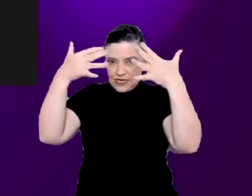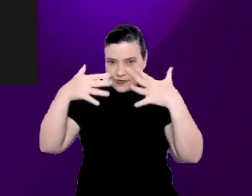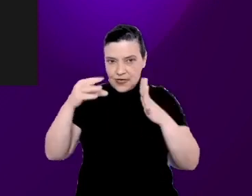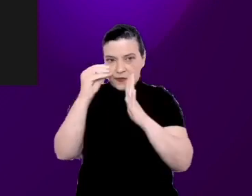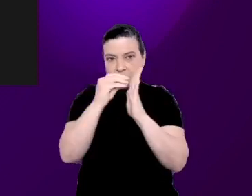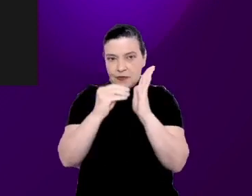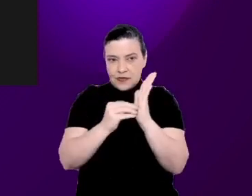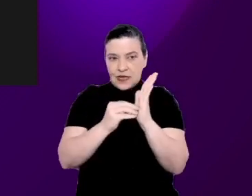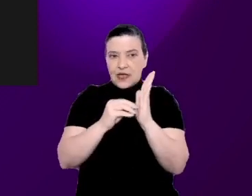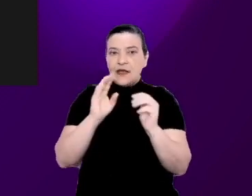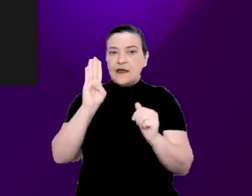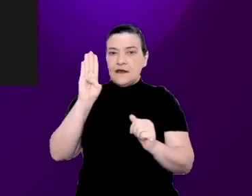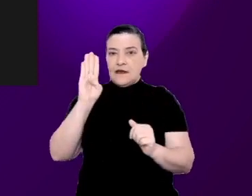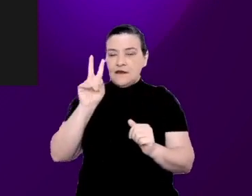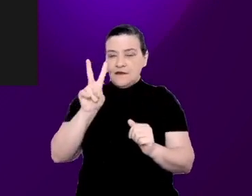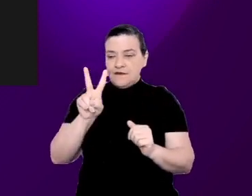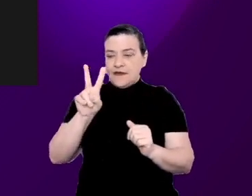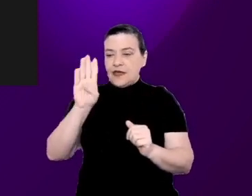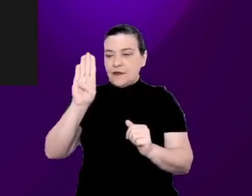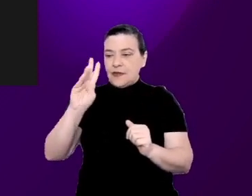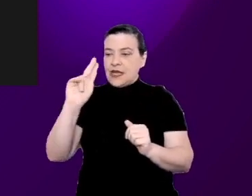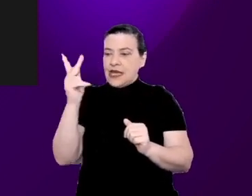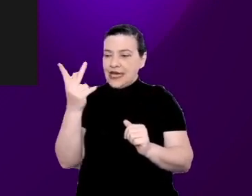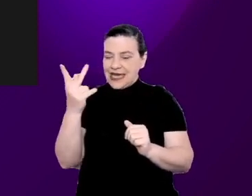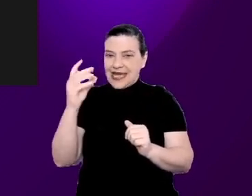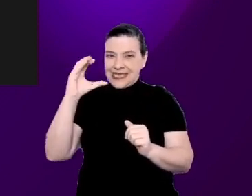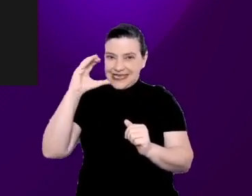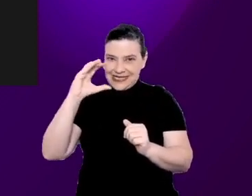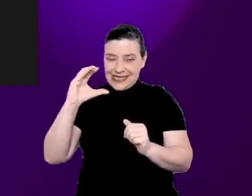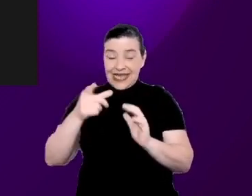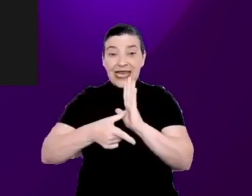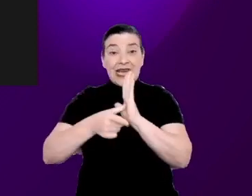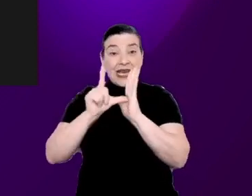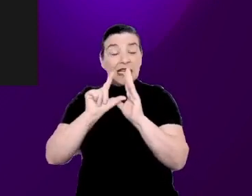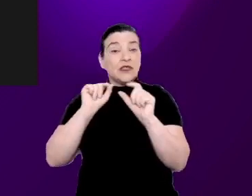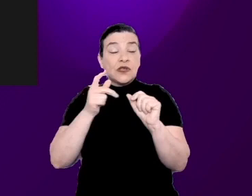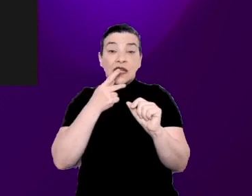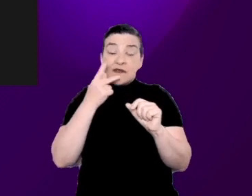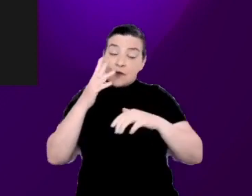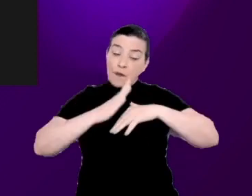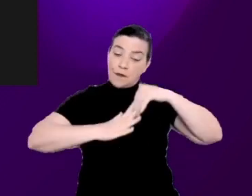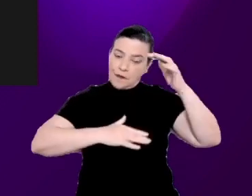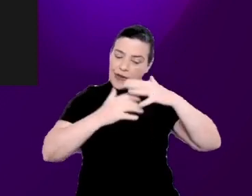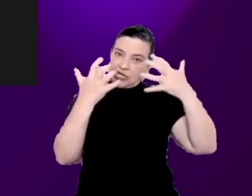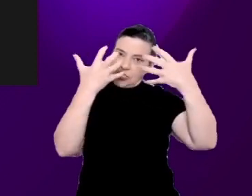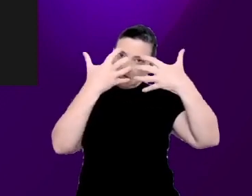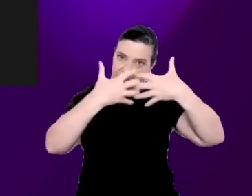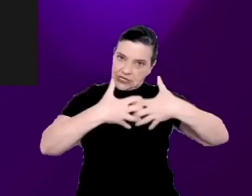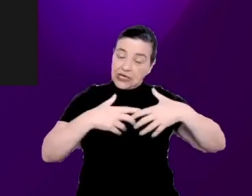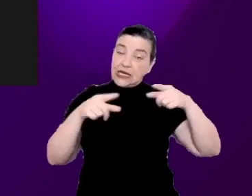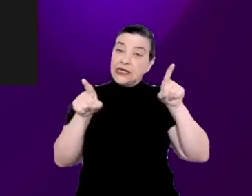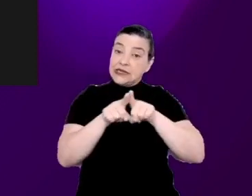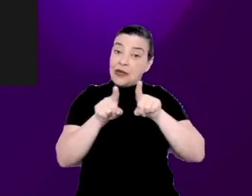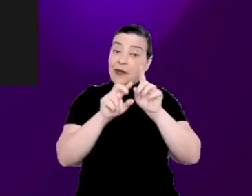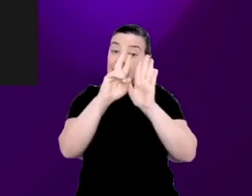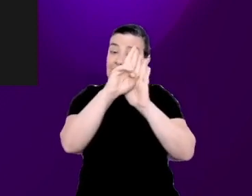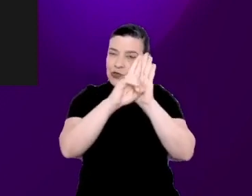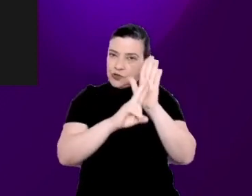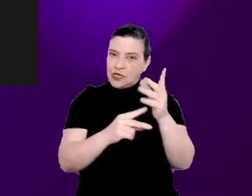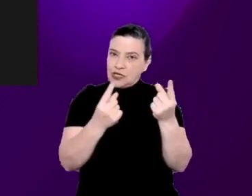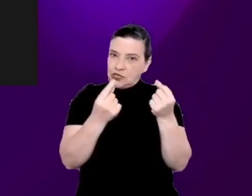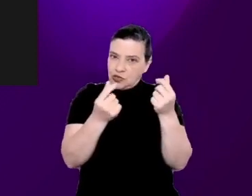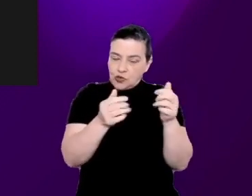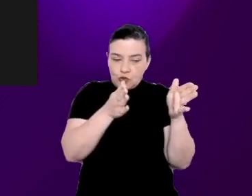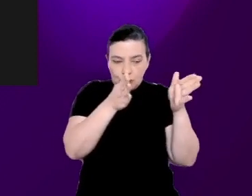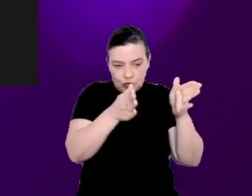né, inicialmente ele sugere que a gente se organize em unidade de prática integrada, que a gente passe a mensurar resultado e custo por jornada de